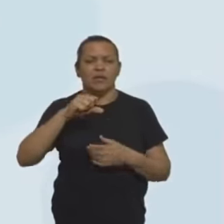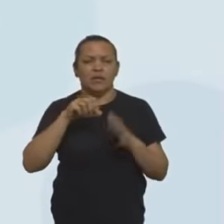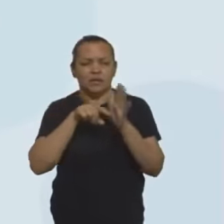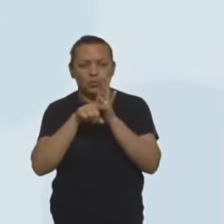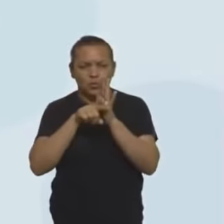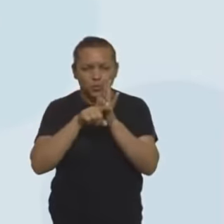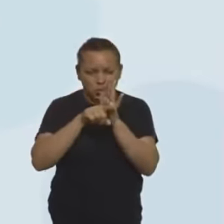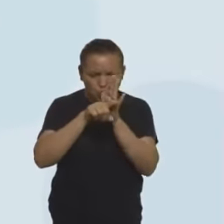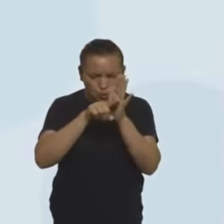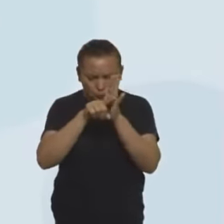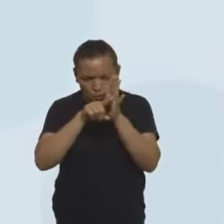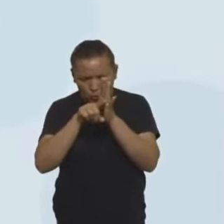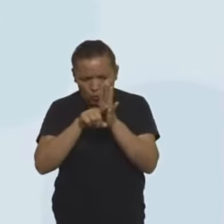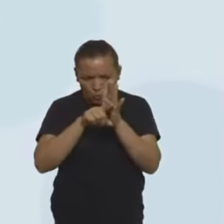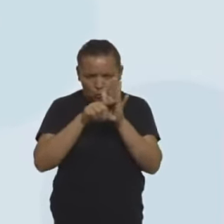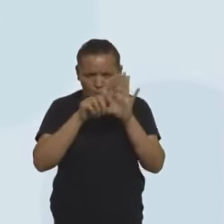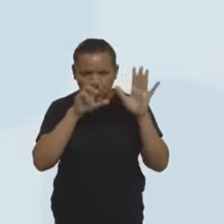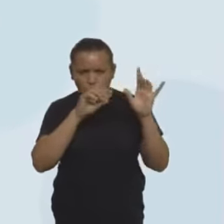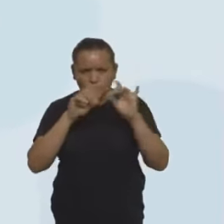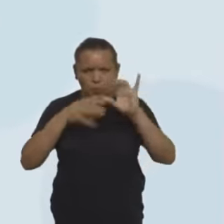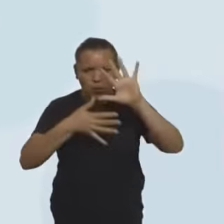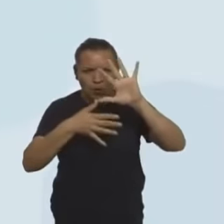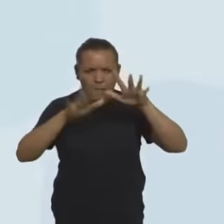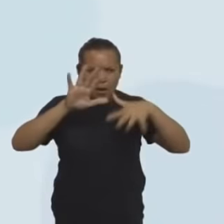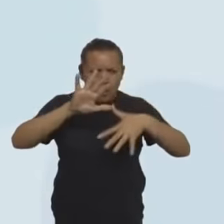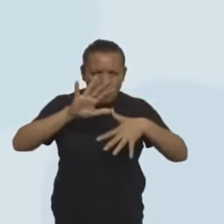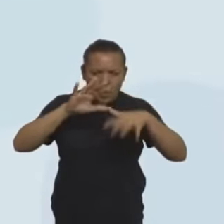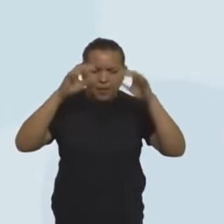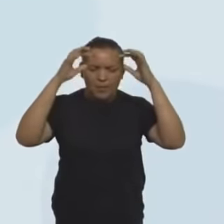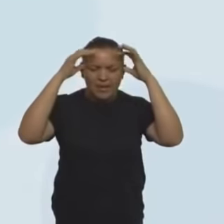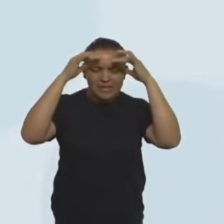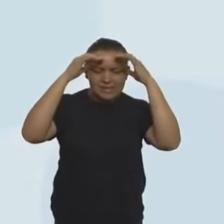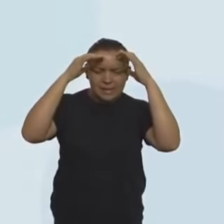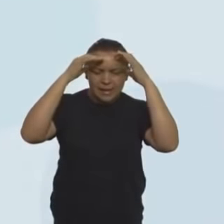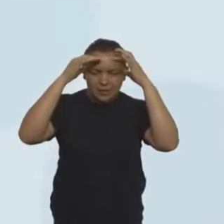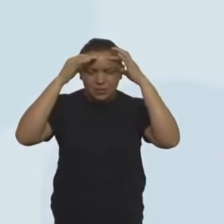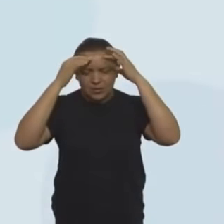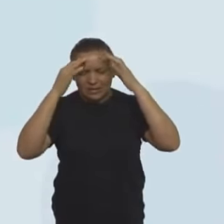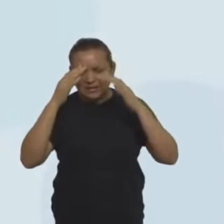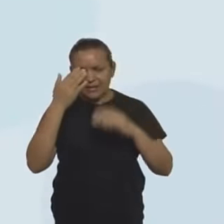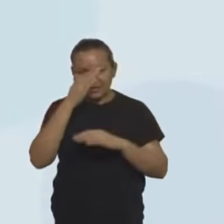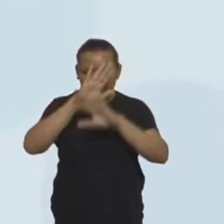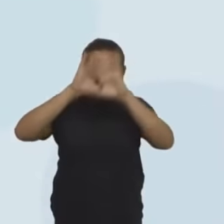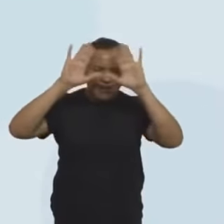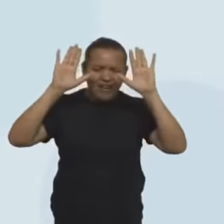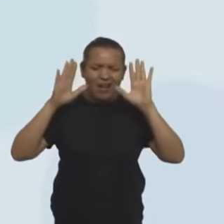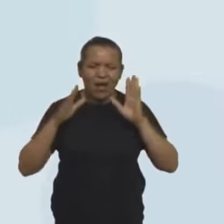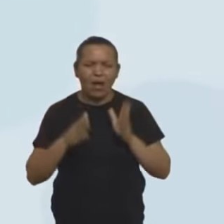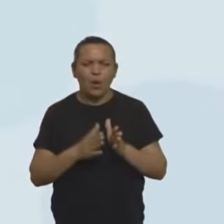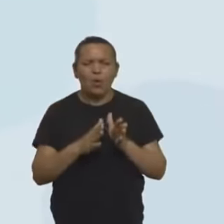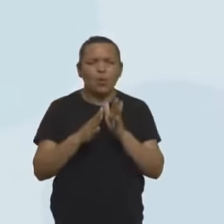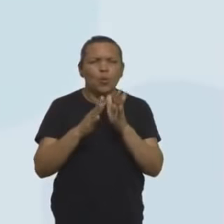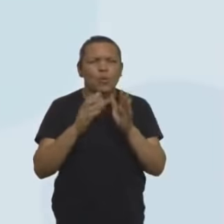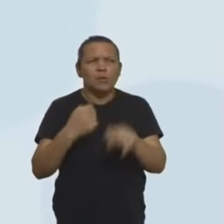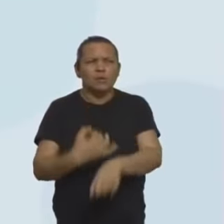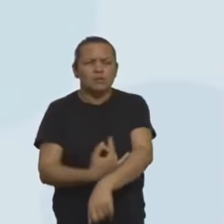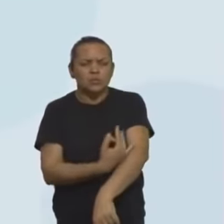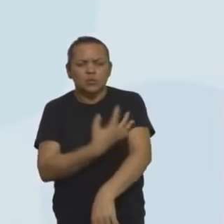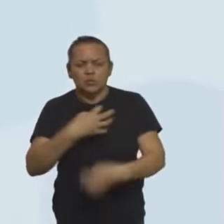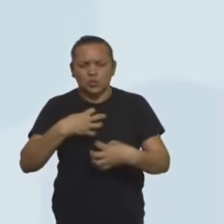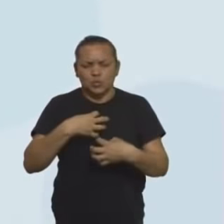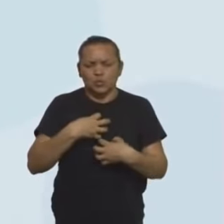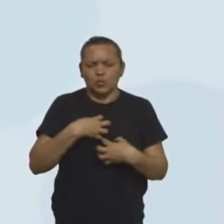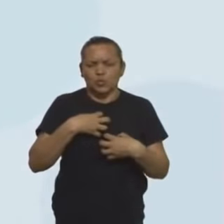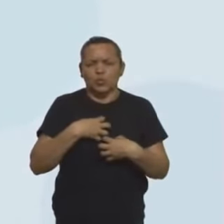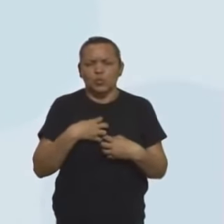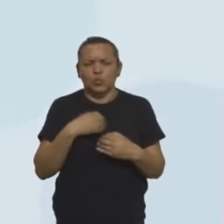científicas começaram a mapear o nosso cérebro e entender o caminho das emoções do nosso cérebro, elas começaram a avançar